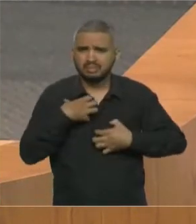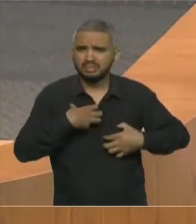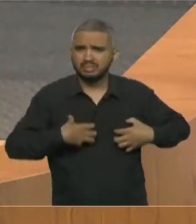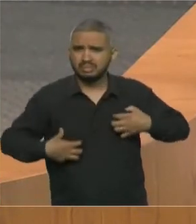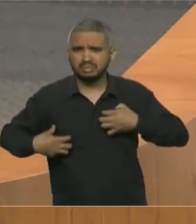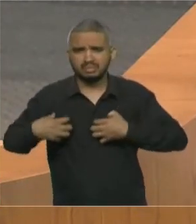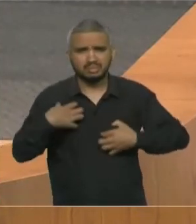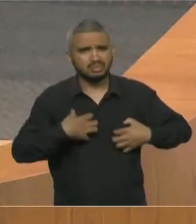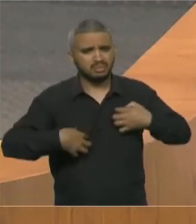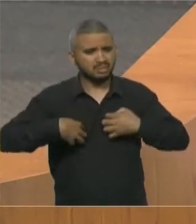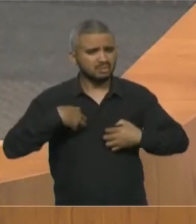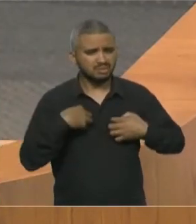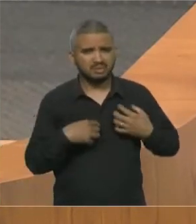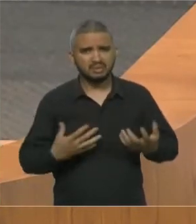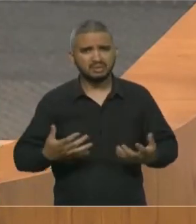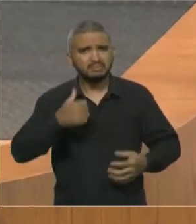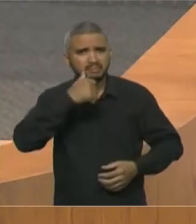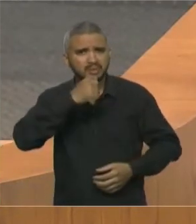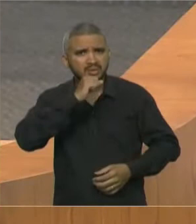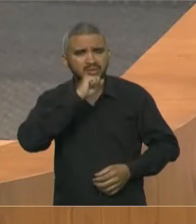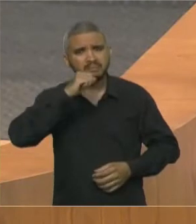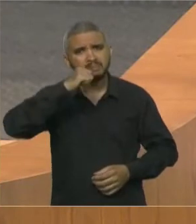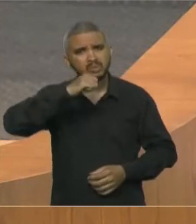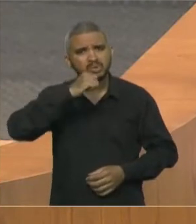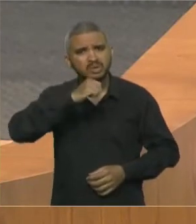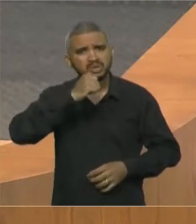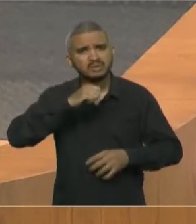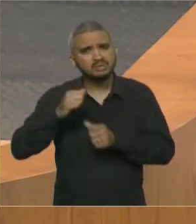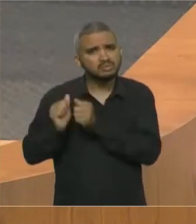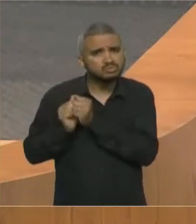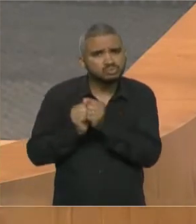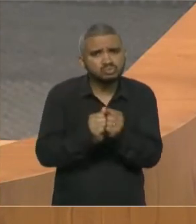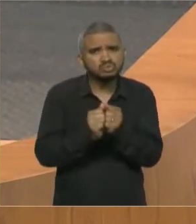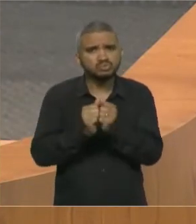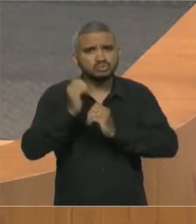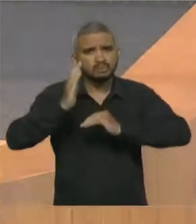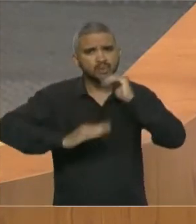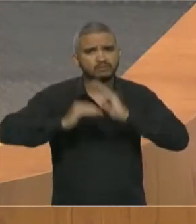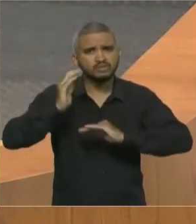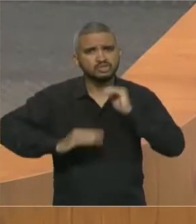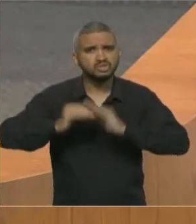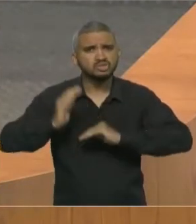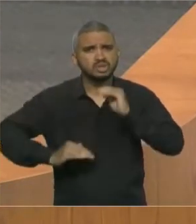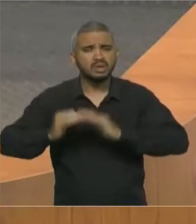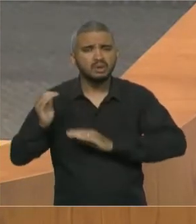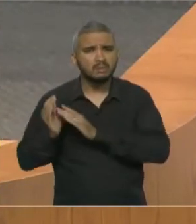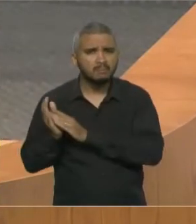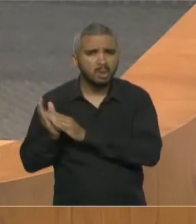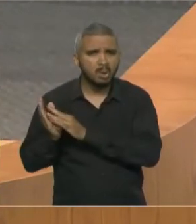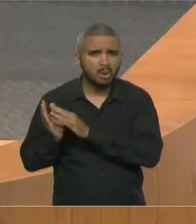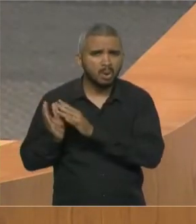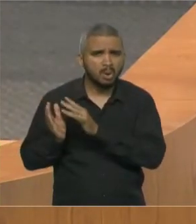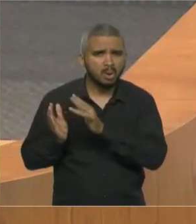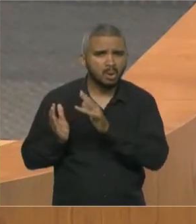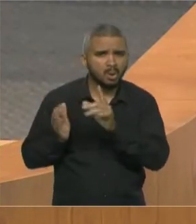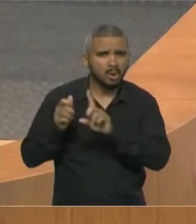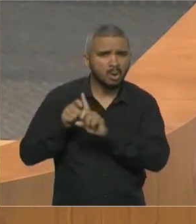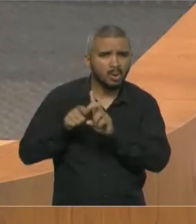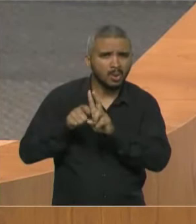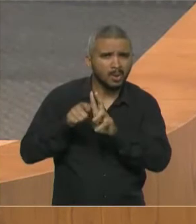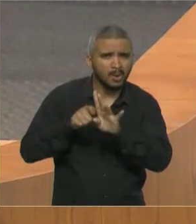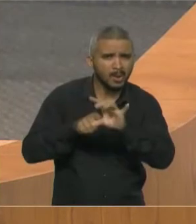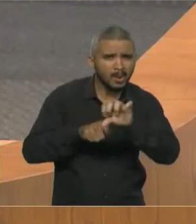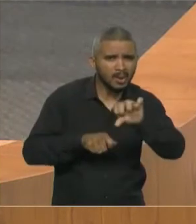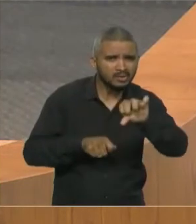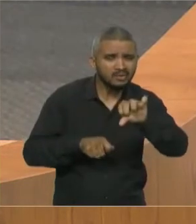mãe, como mulher, tenho uma profissional que me acompanha durante toda a gestação. E no momento mais importante, que é o momento do